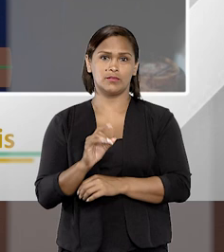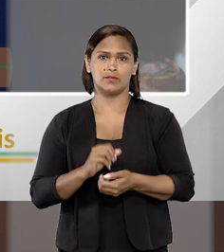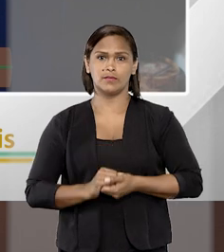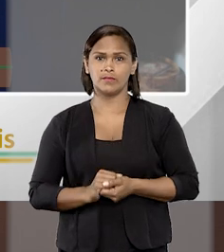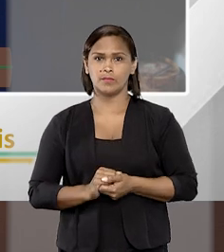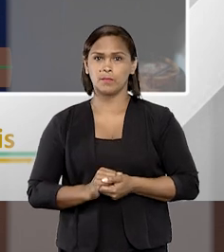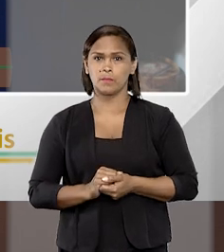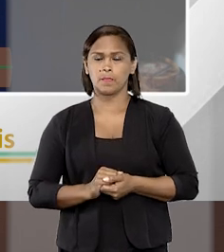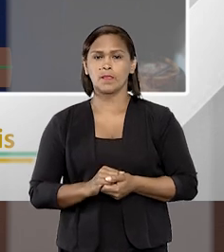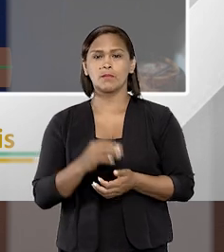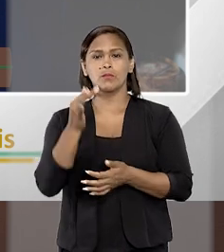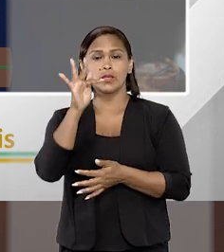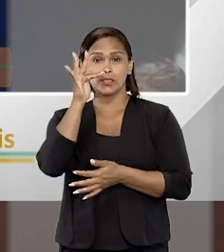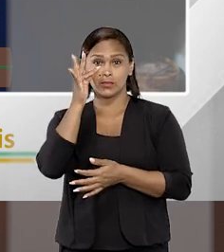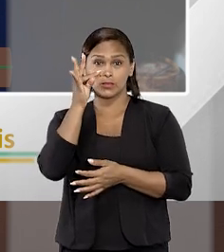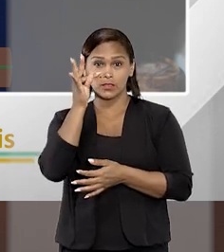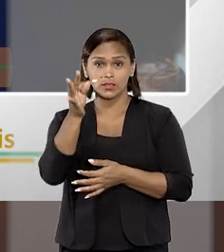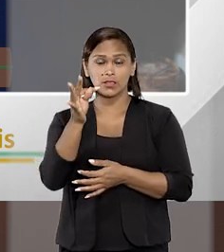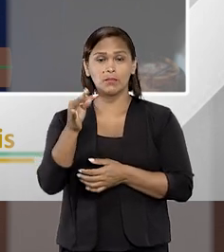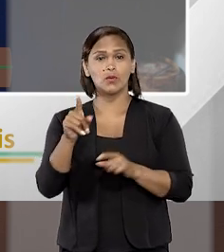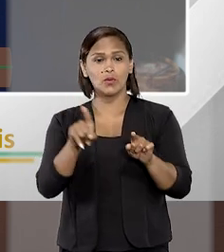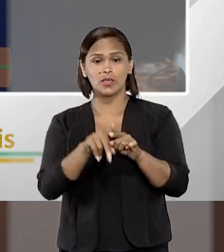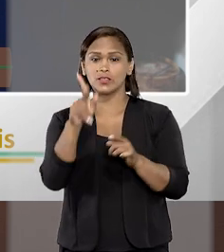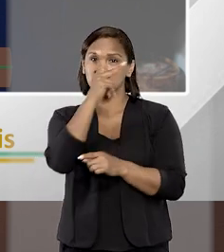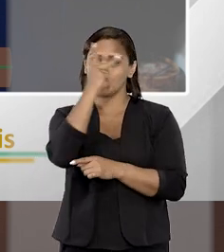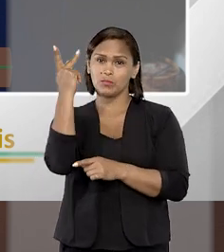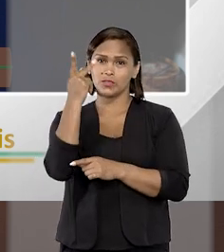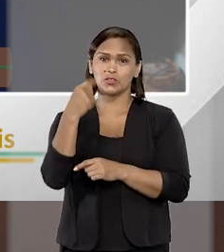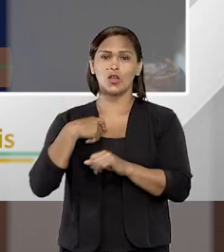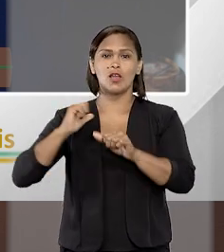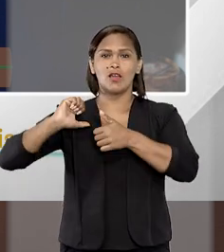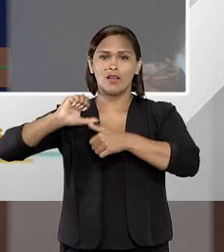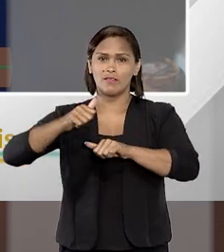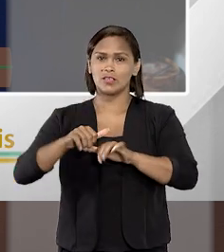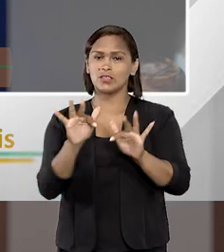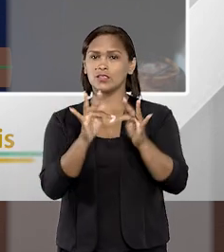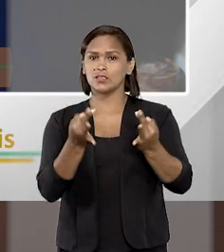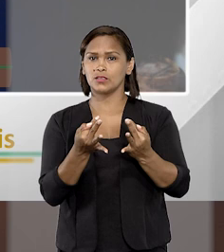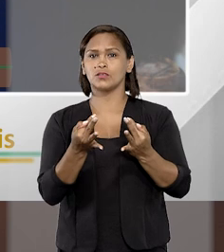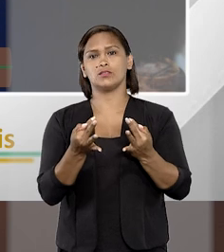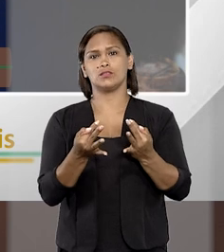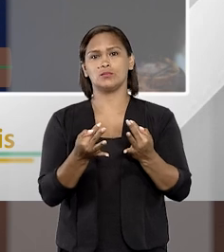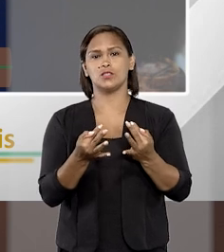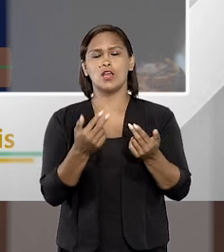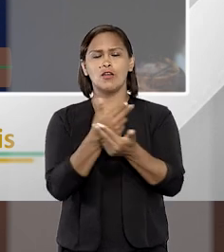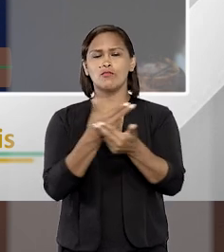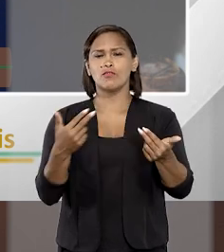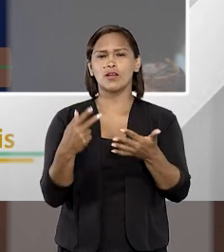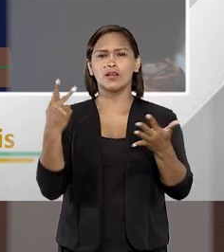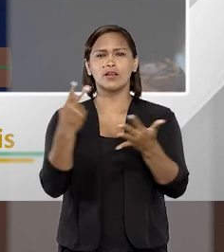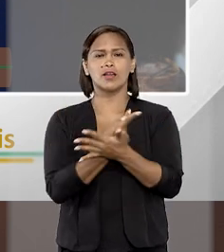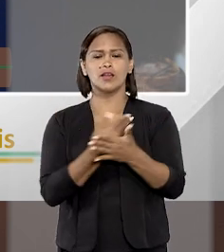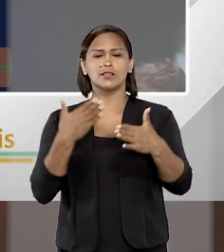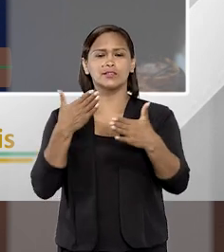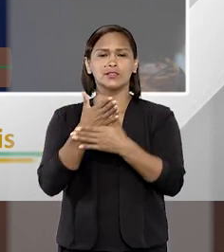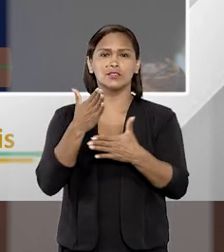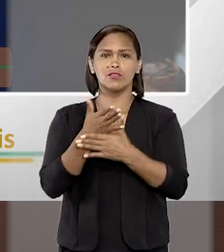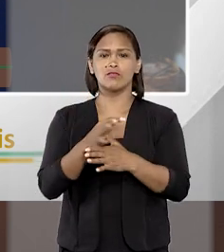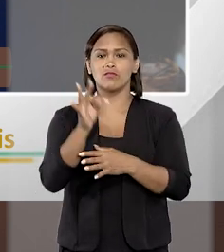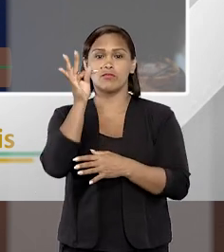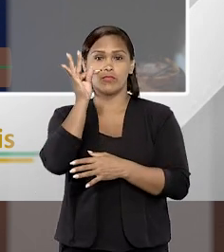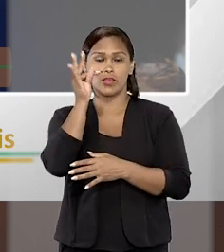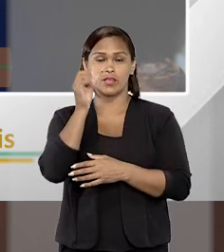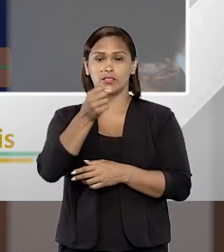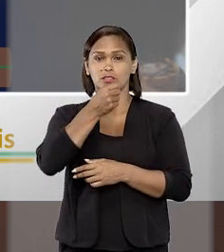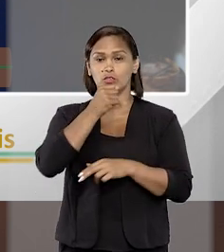porque são testemunho testemunhos de acorde uma avaliação subjetiva vários fatores interferem no depoimento